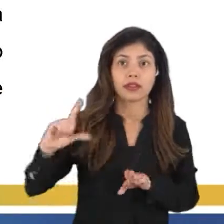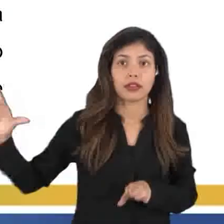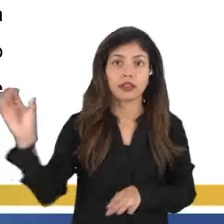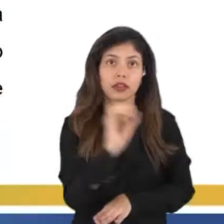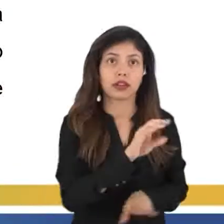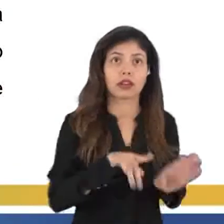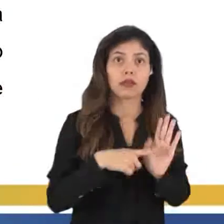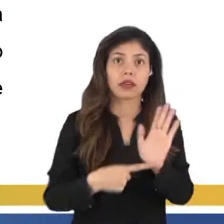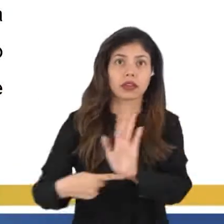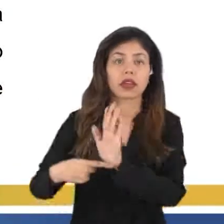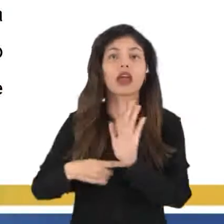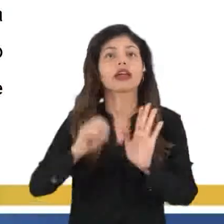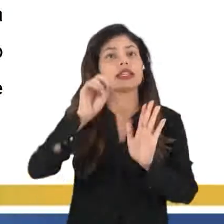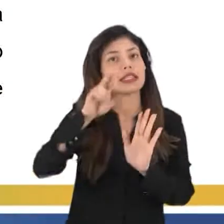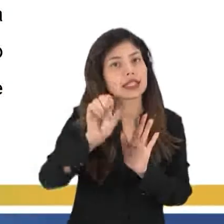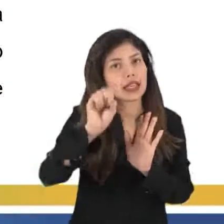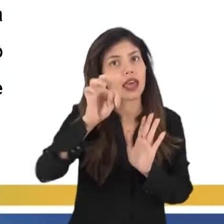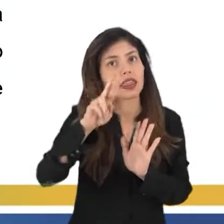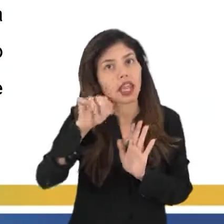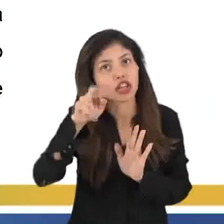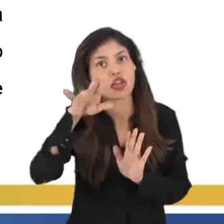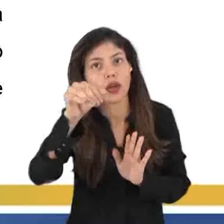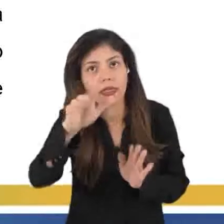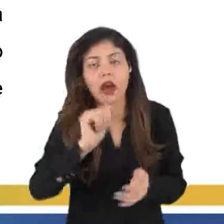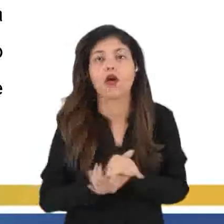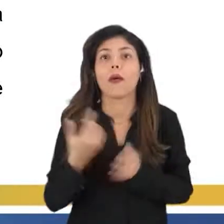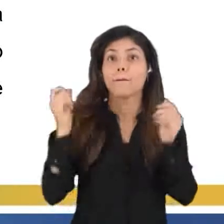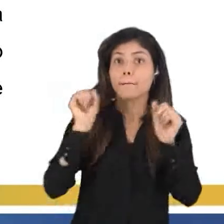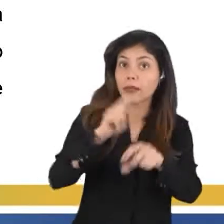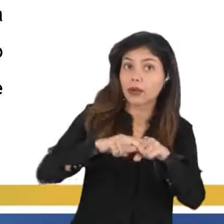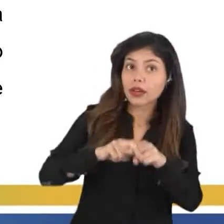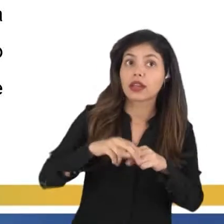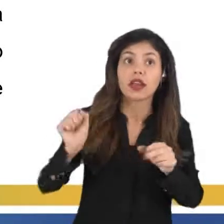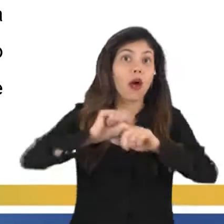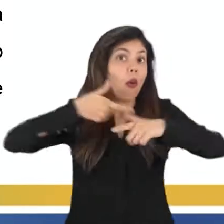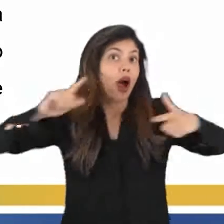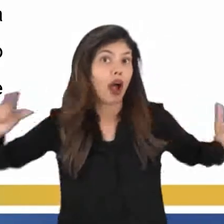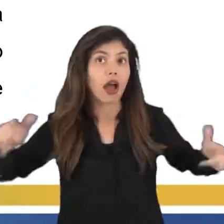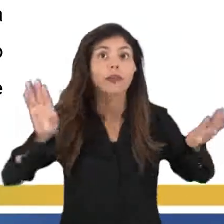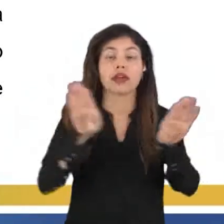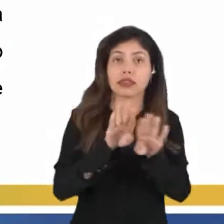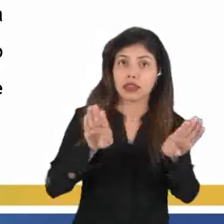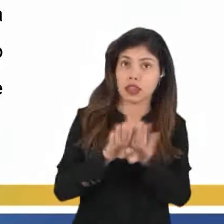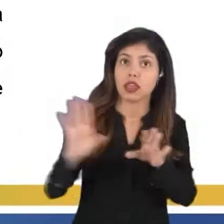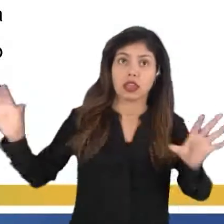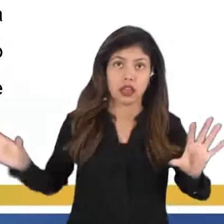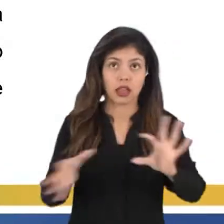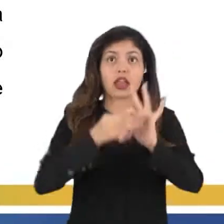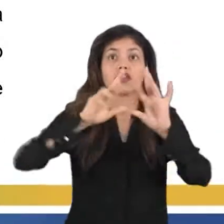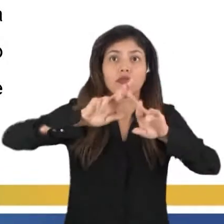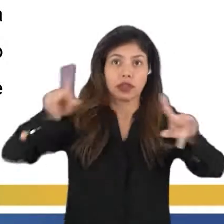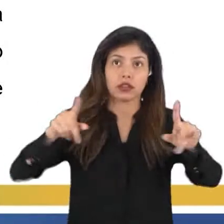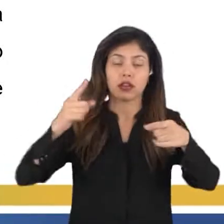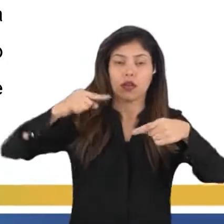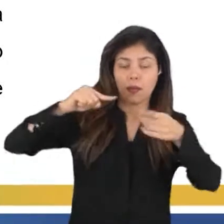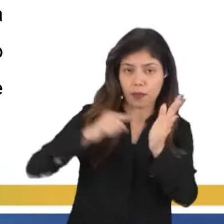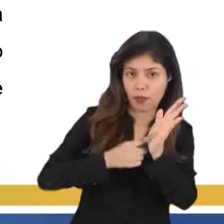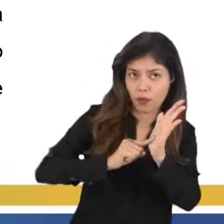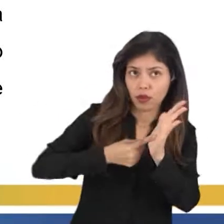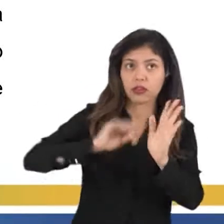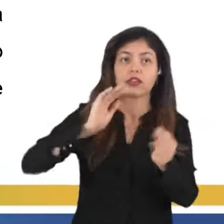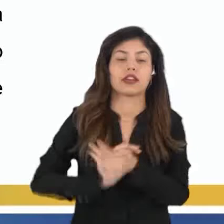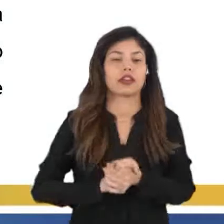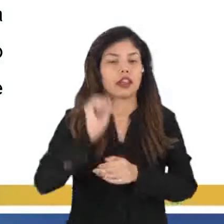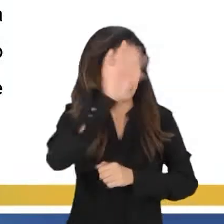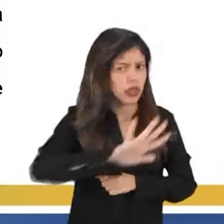porção setentrional. Por esse motivo, é necessário uma ampla rede articulada que liga os diferentes pontos do